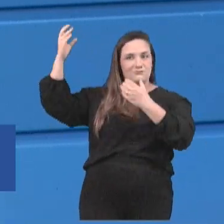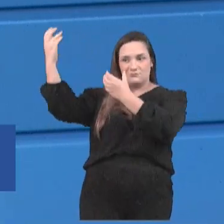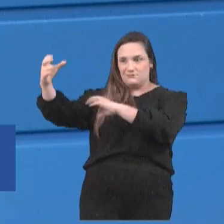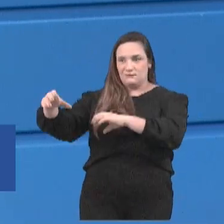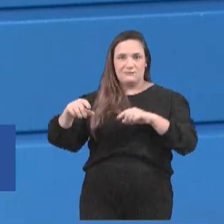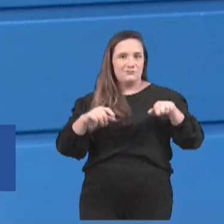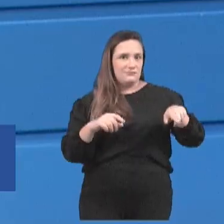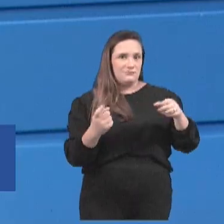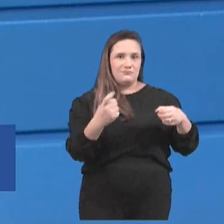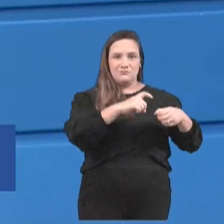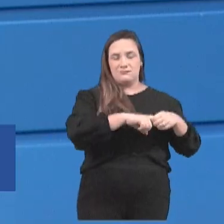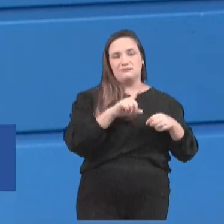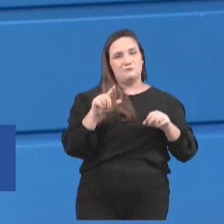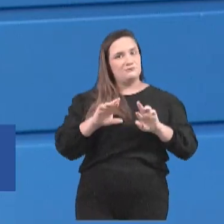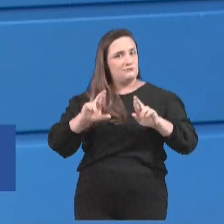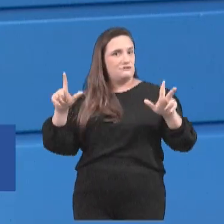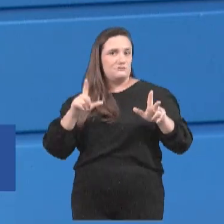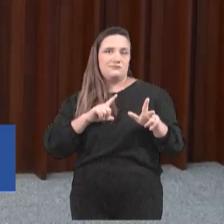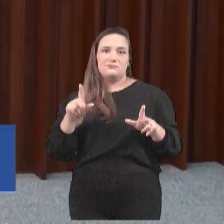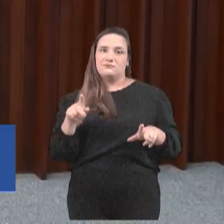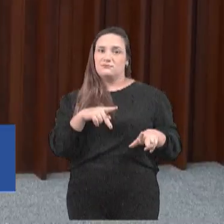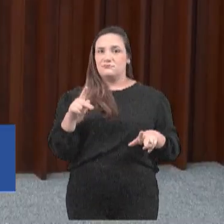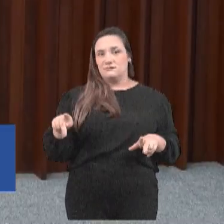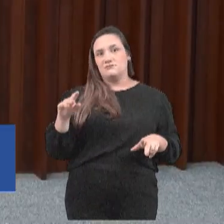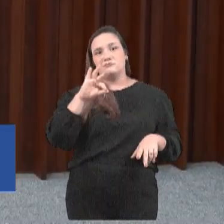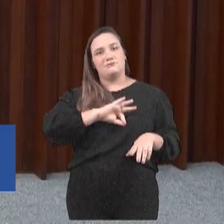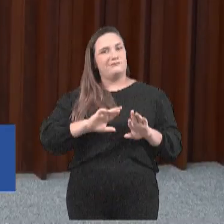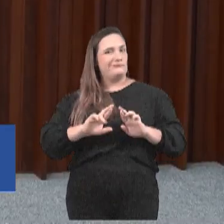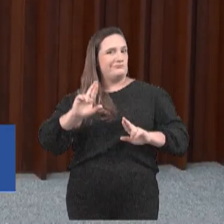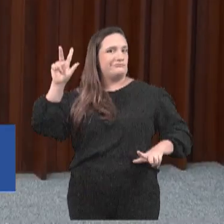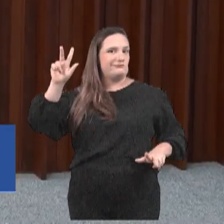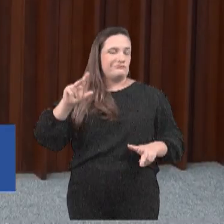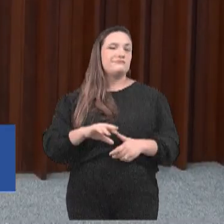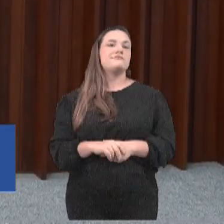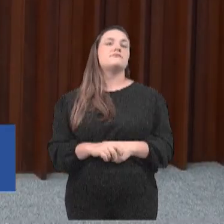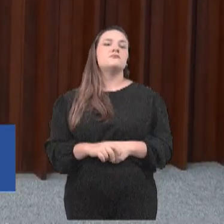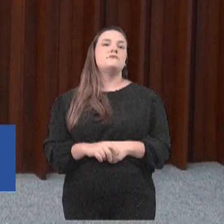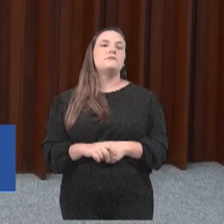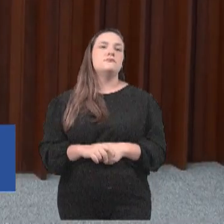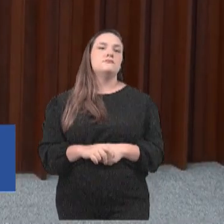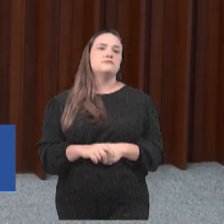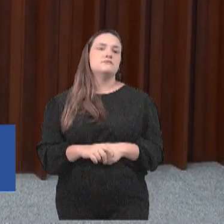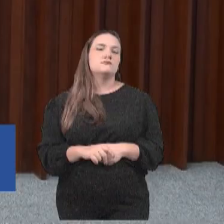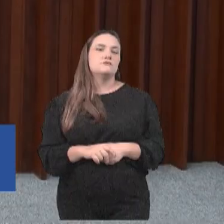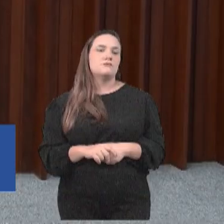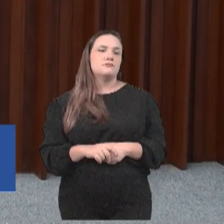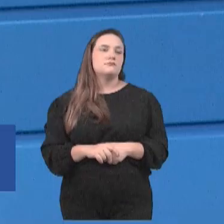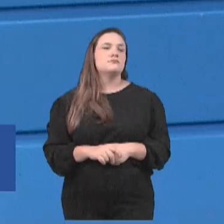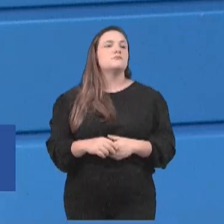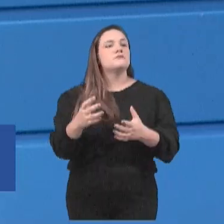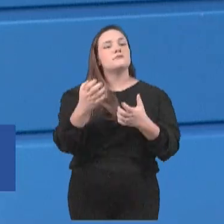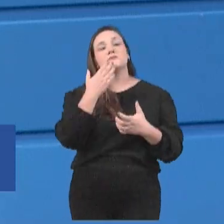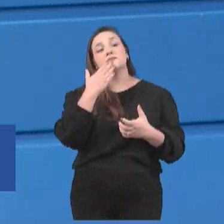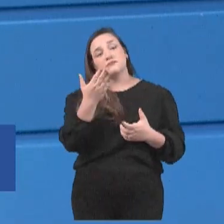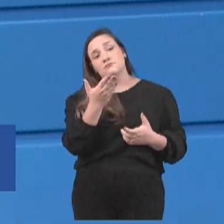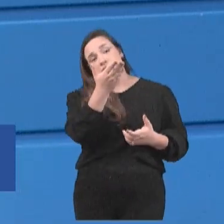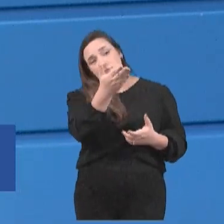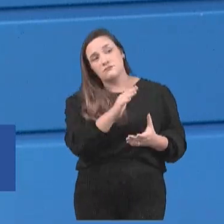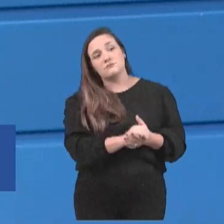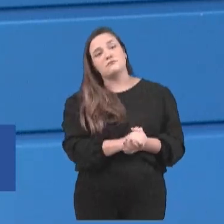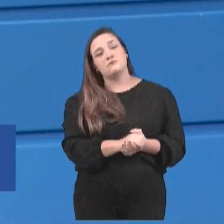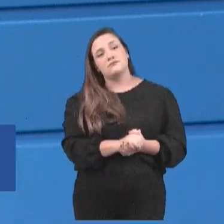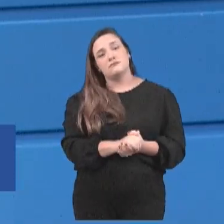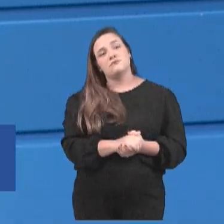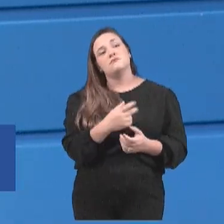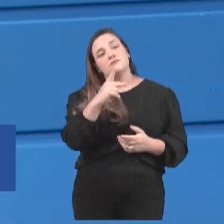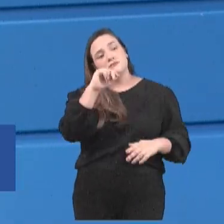grande, significativa, né, de salários em relação aos efetivos. Então, queria até solicitar